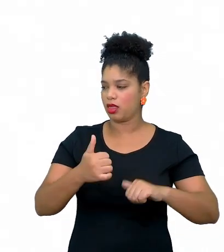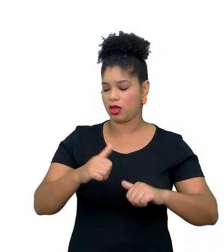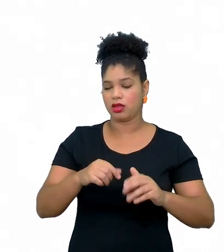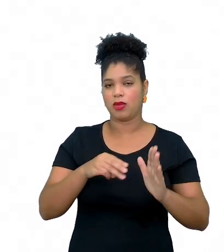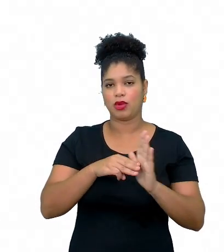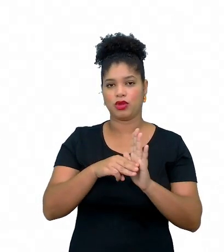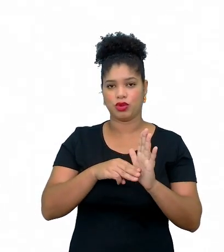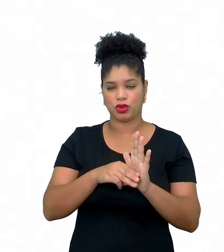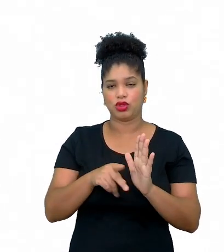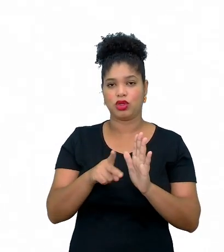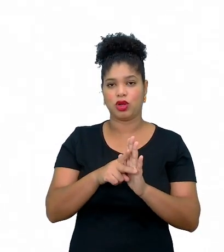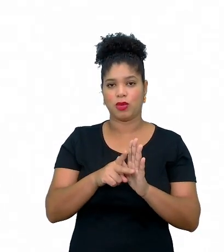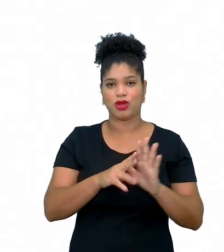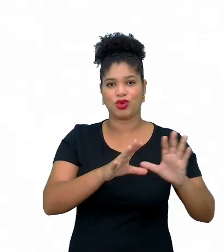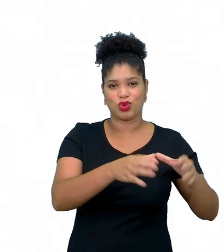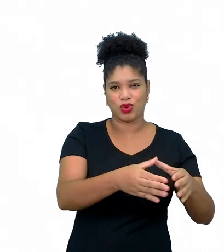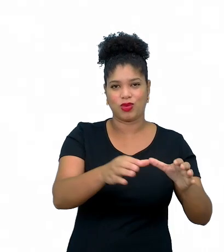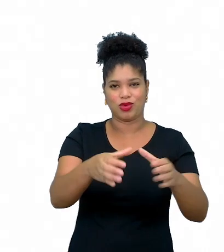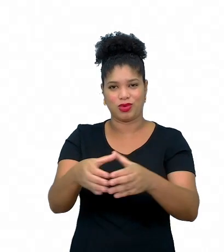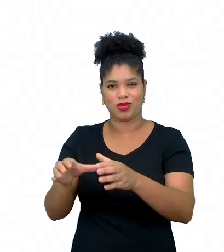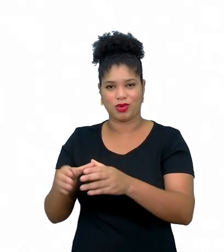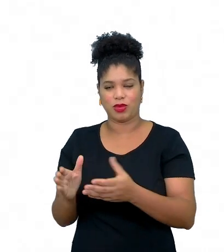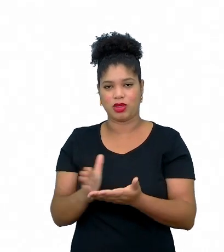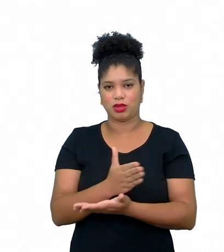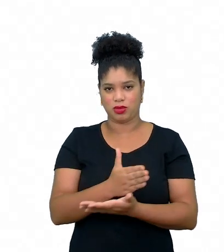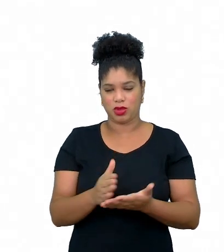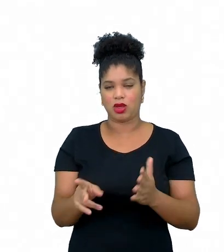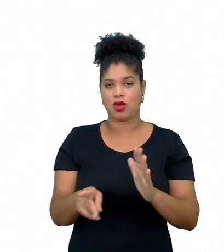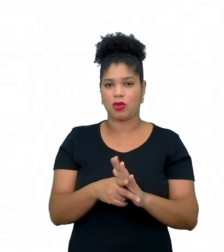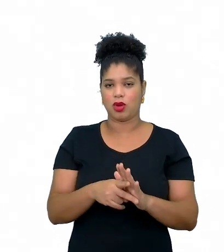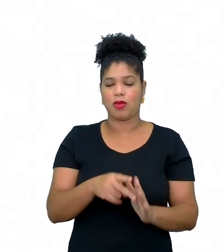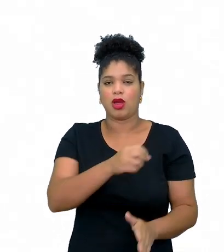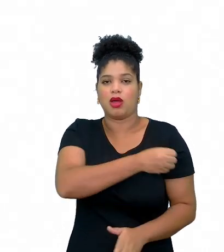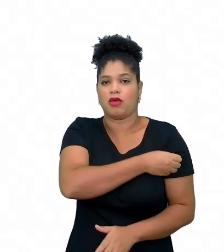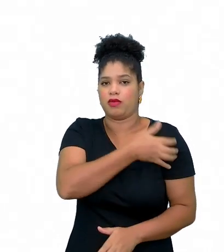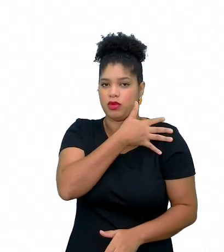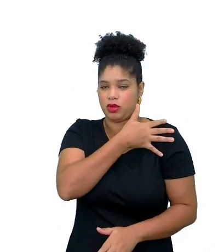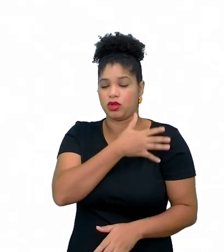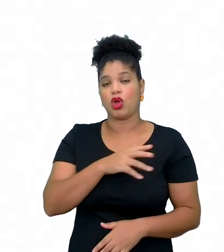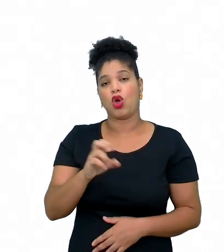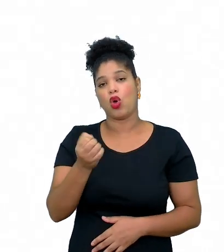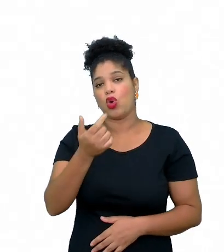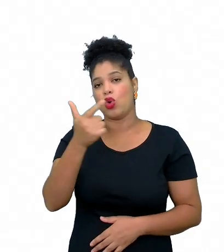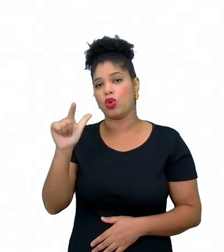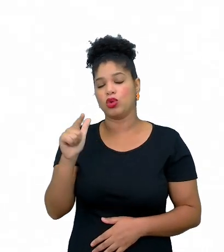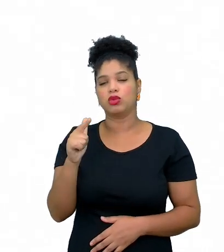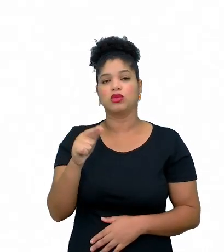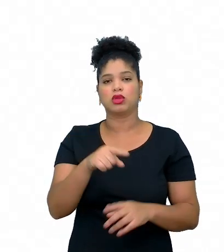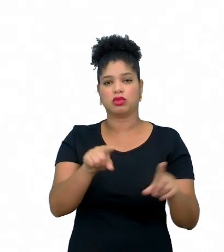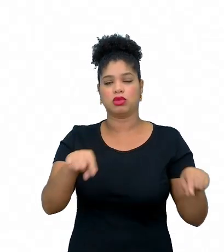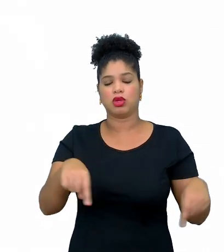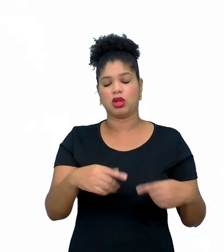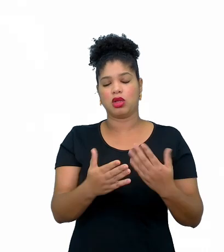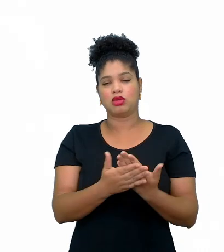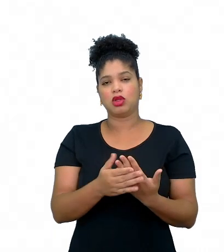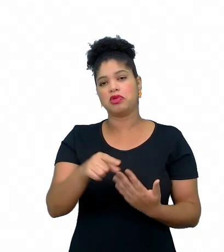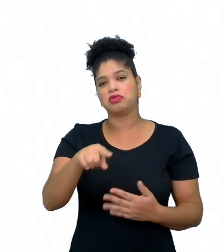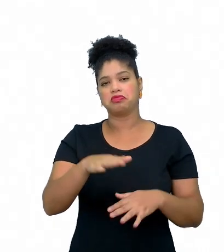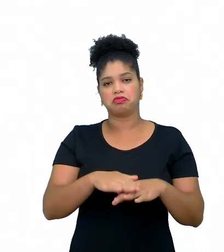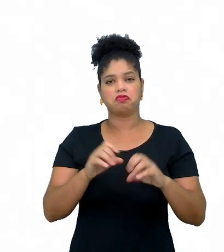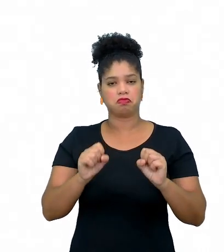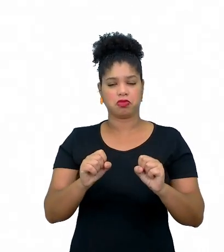nós acabamos de comentar, para esses anos finais, ou em outras salas de aula que você possa estar